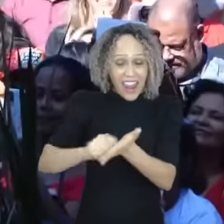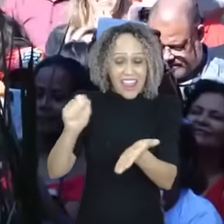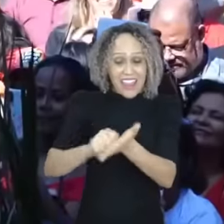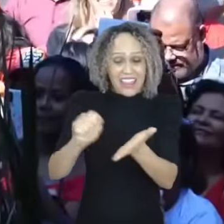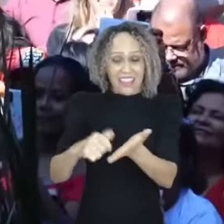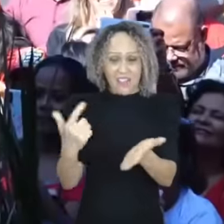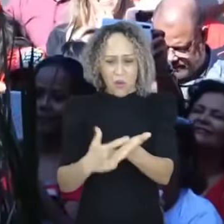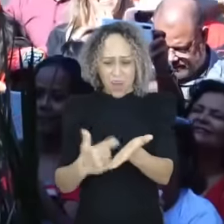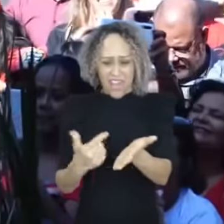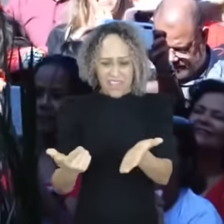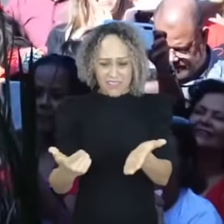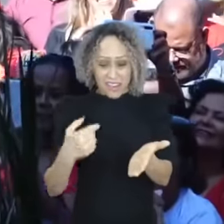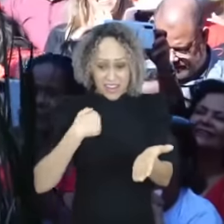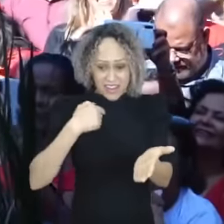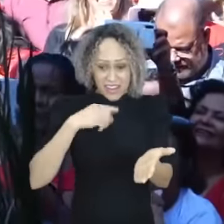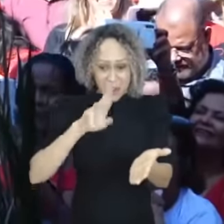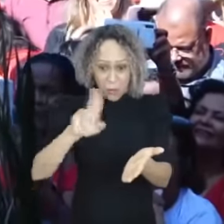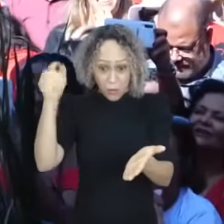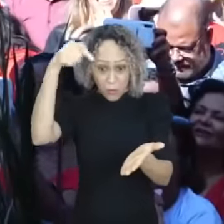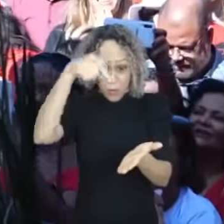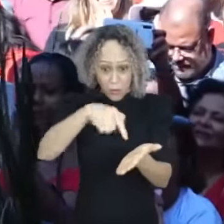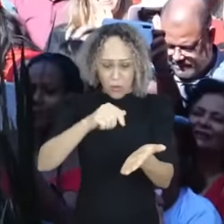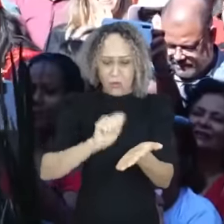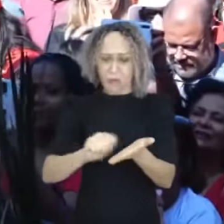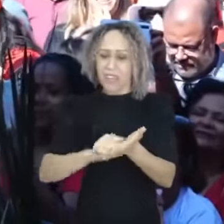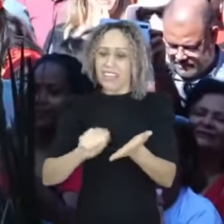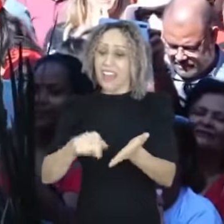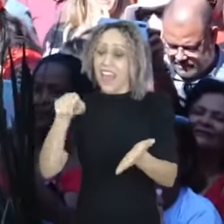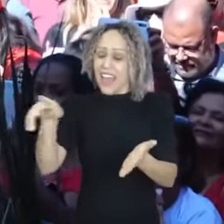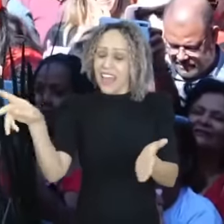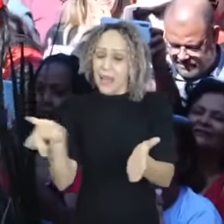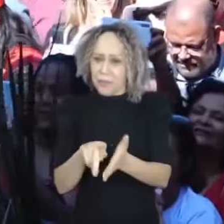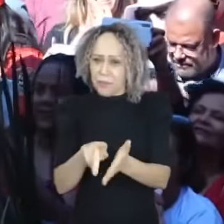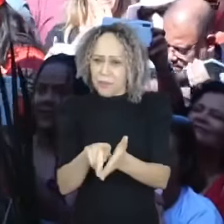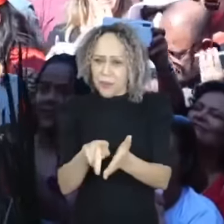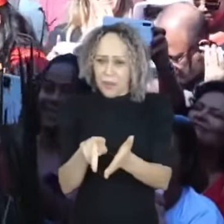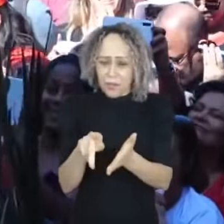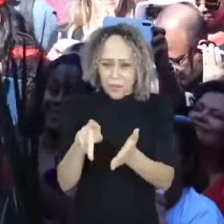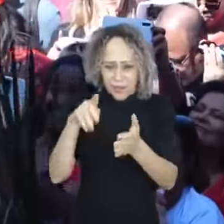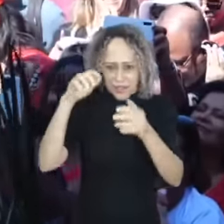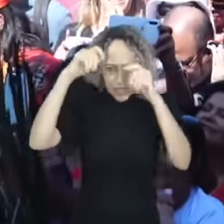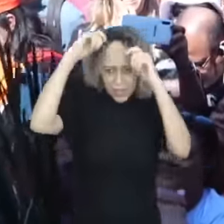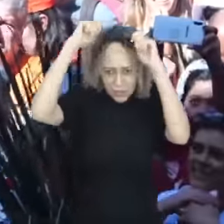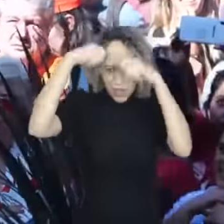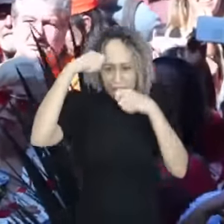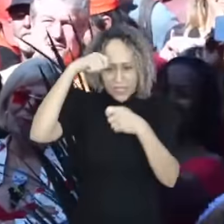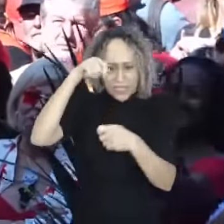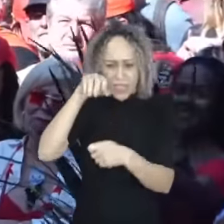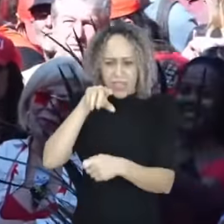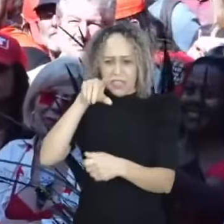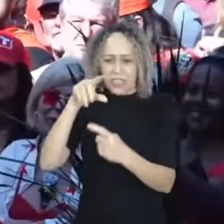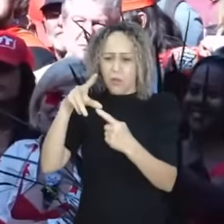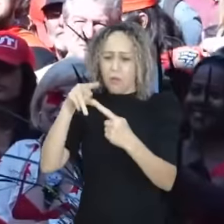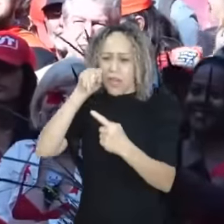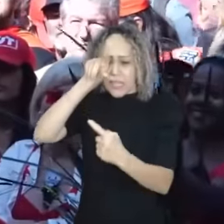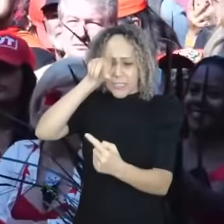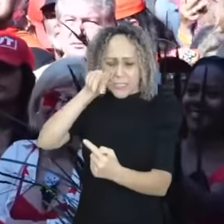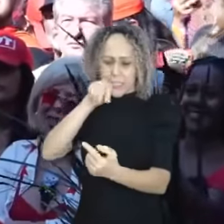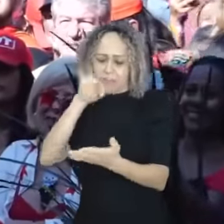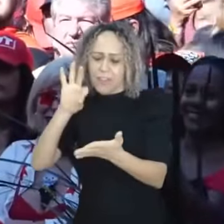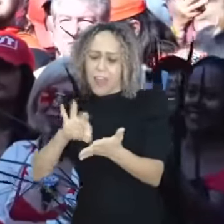autógrafo para mim com a mão dela, que é a cabeça dela, com aquele capacete e uma caneta. Eu acho que só isso vale